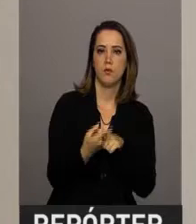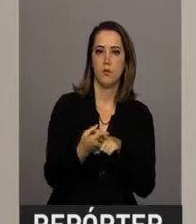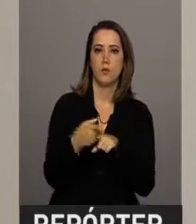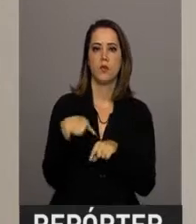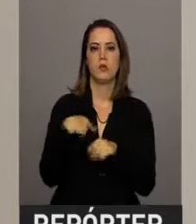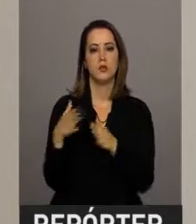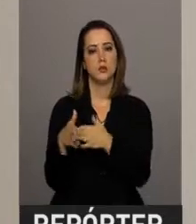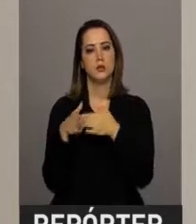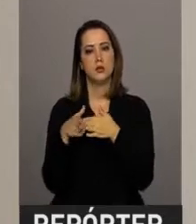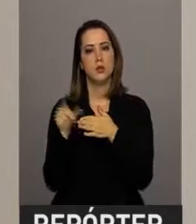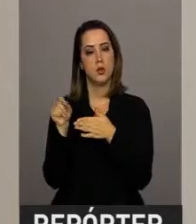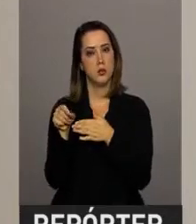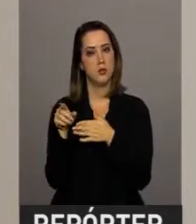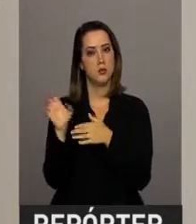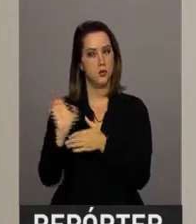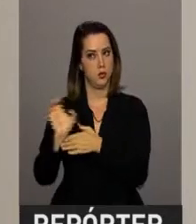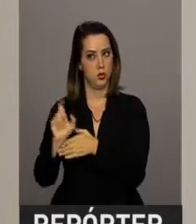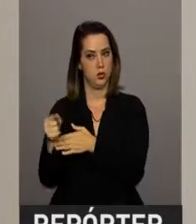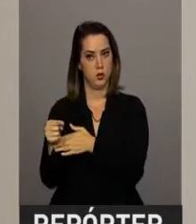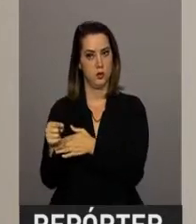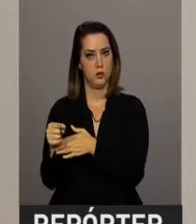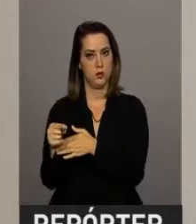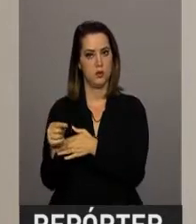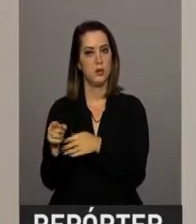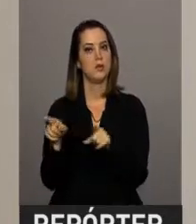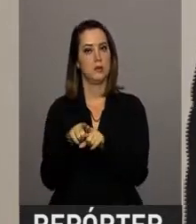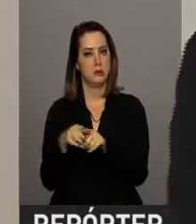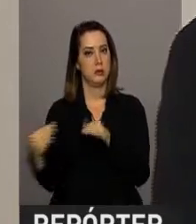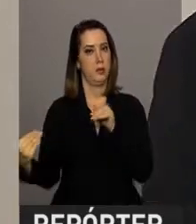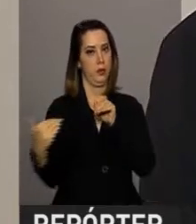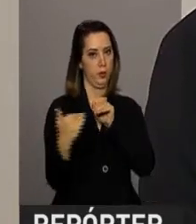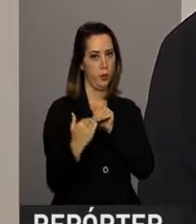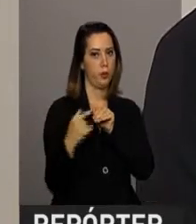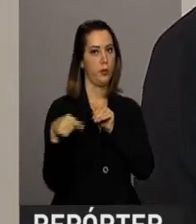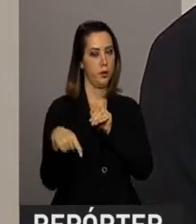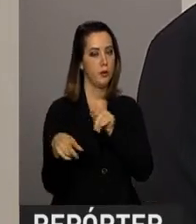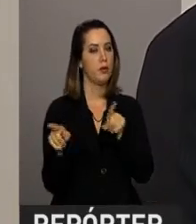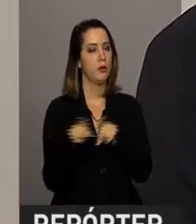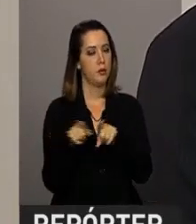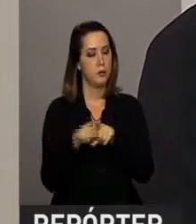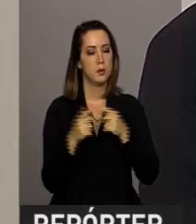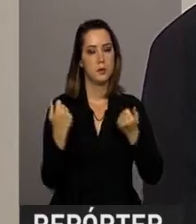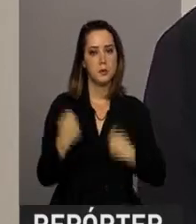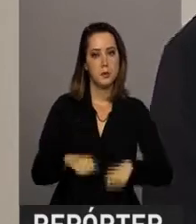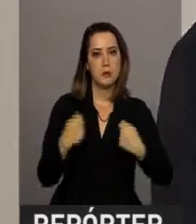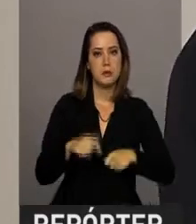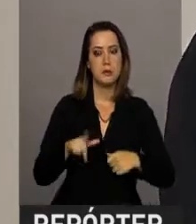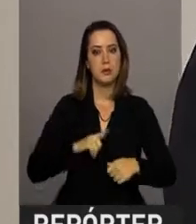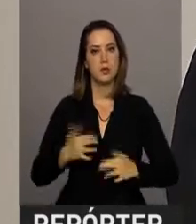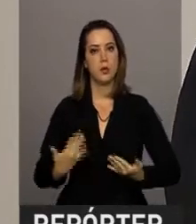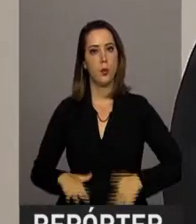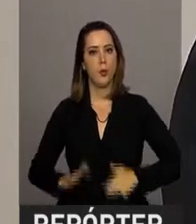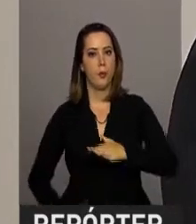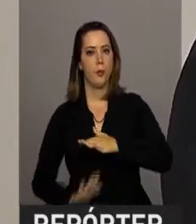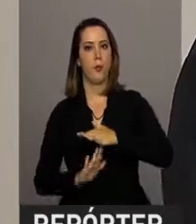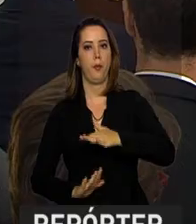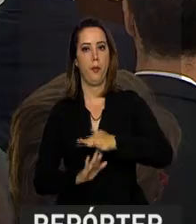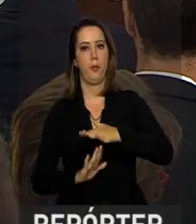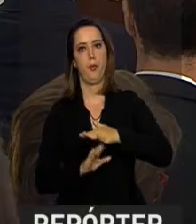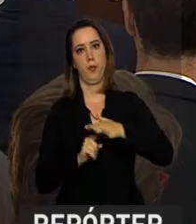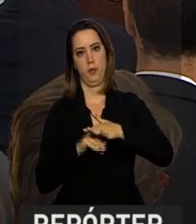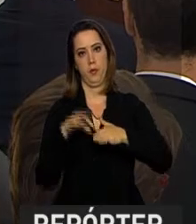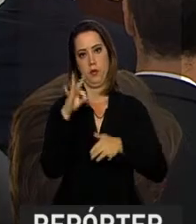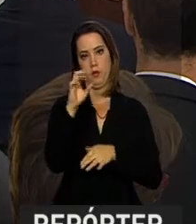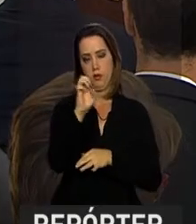solicitamos e os estados concordaram que também lá haja um teto dos gastos públicos portanto